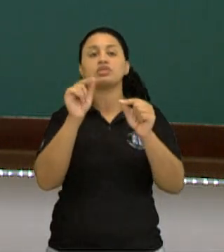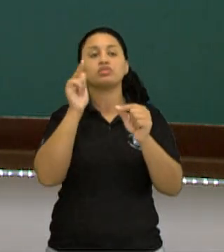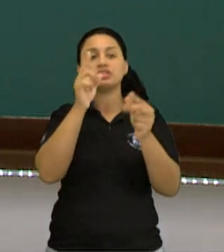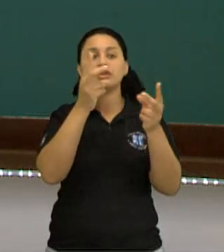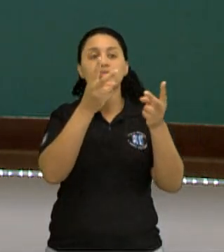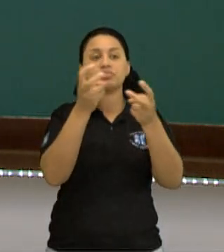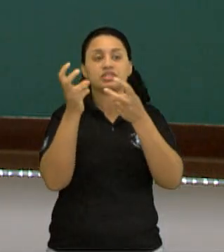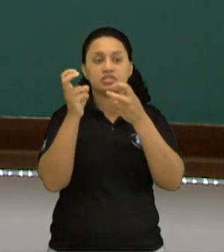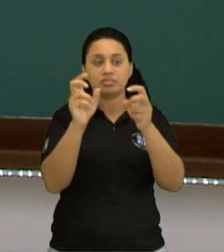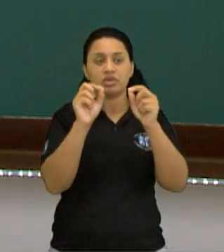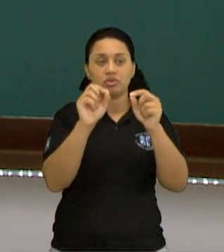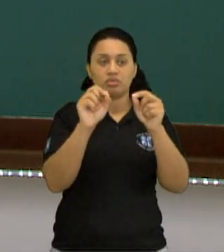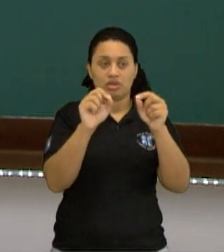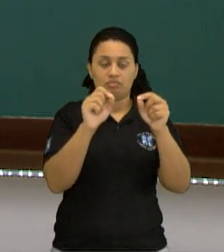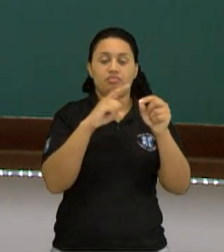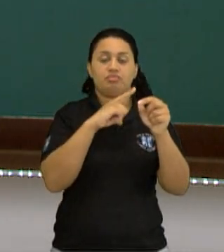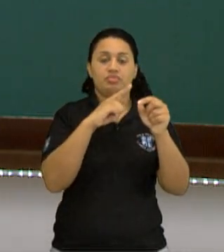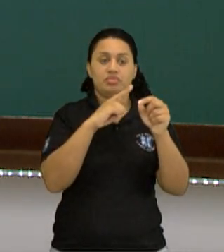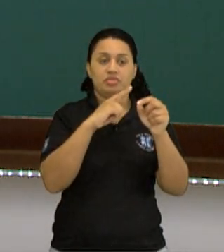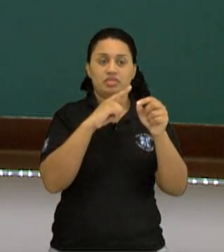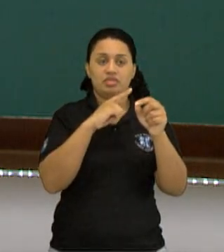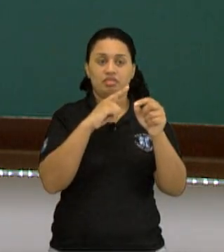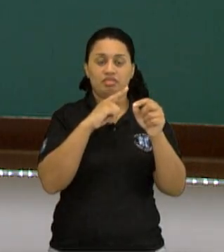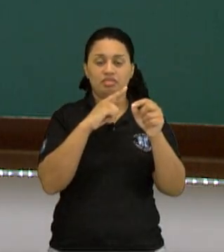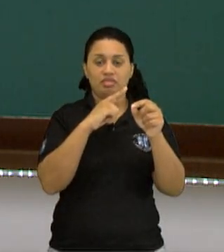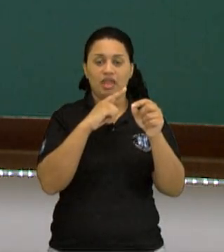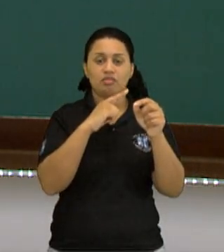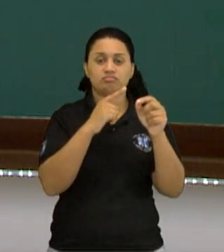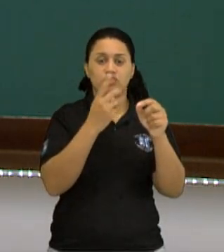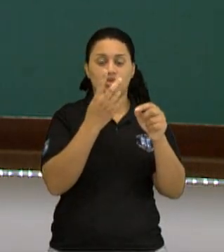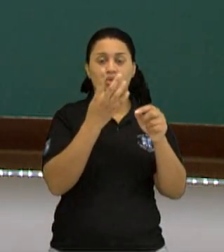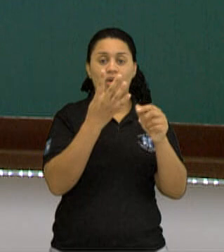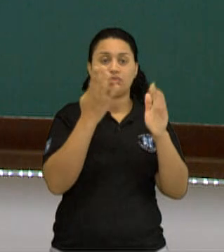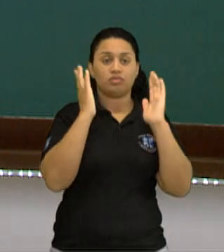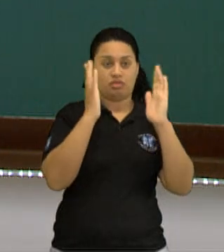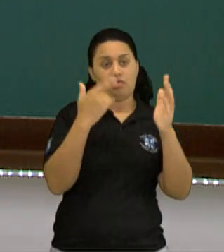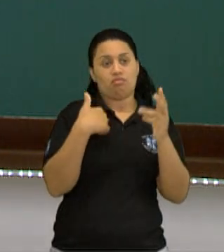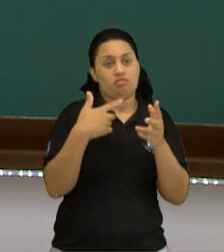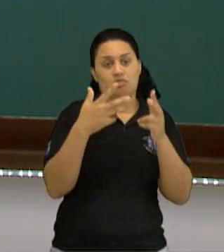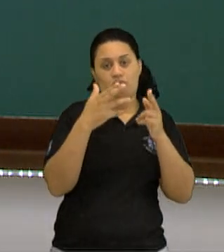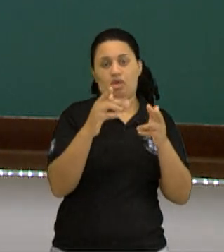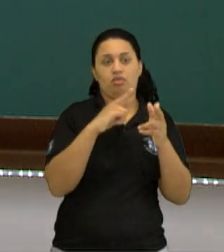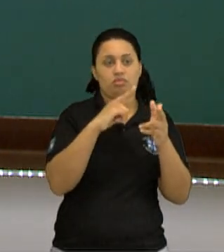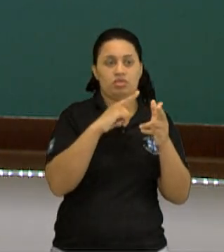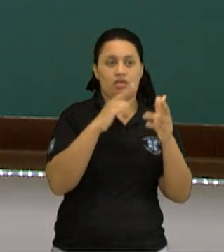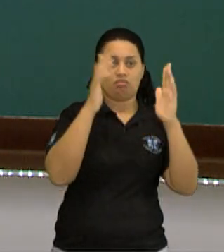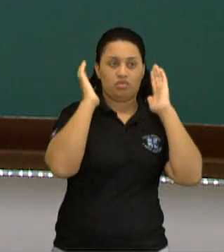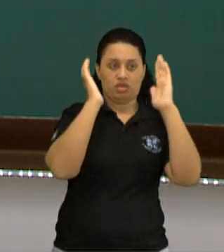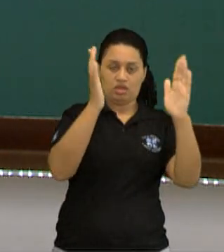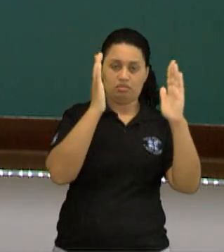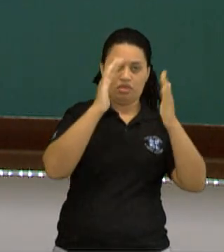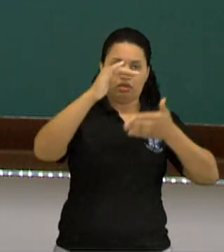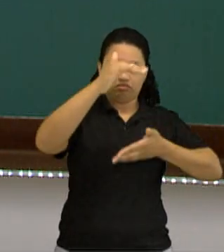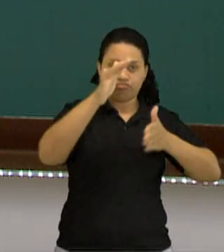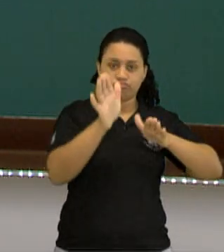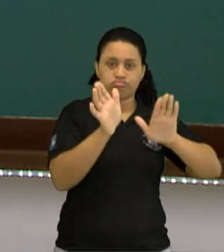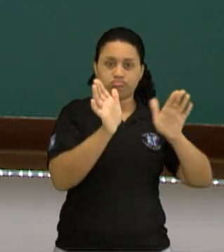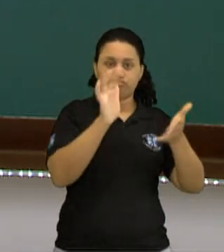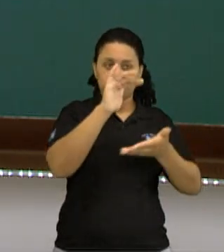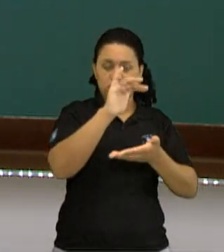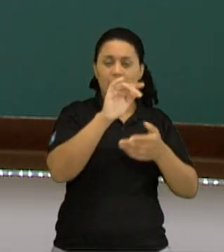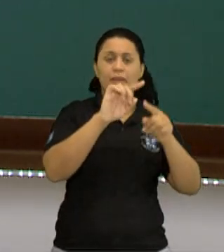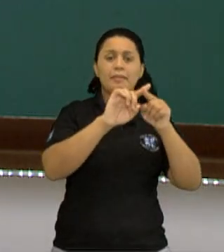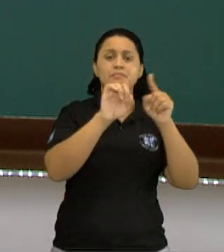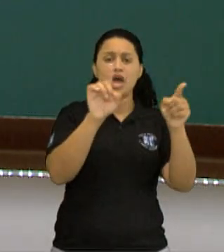percebam que você tem os quatro veículos são iguais, ou seja, você tem o caminhão com a sua respectiva carga.